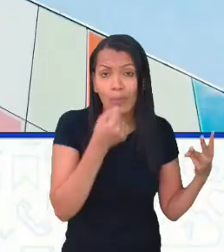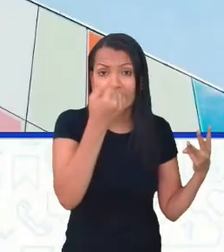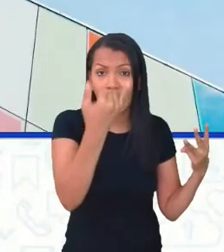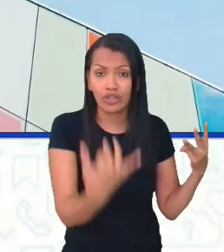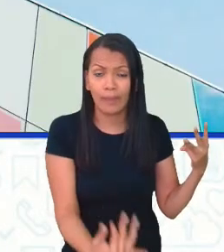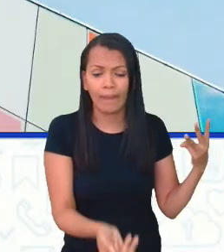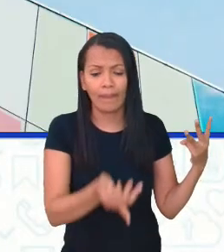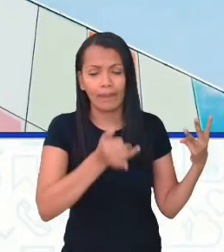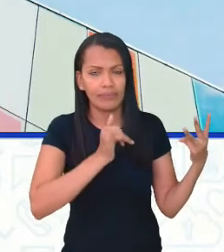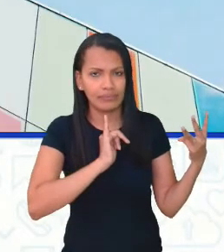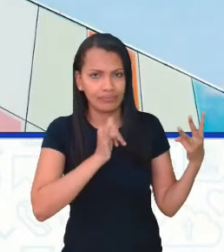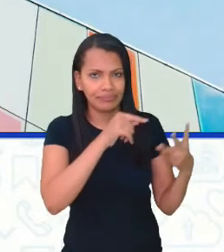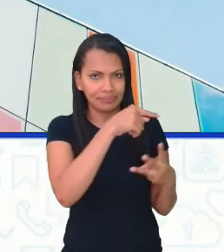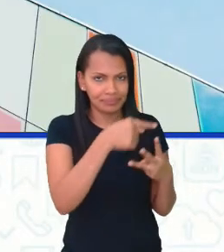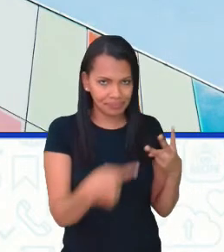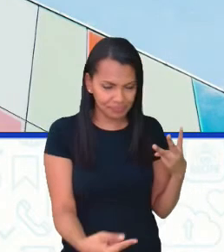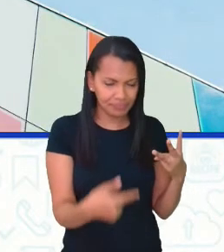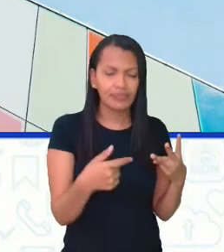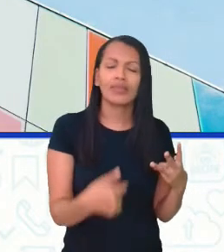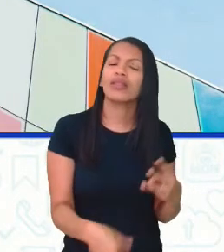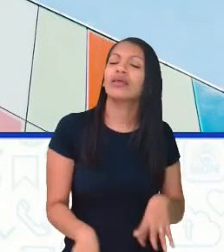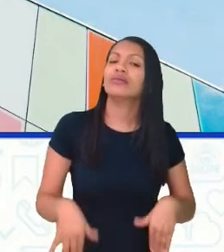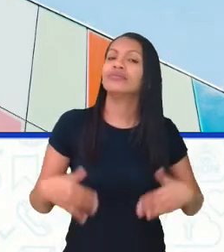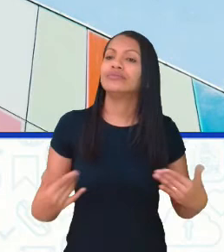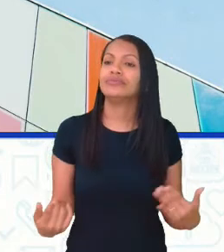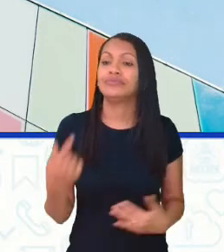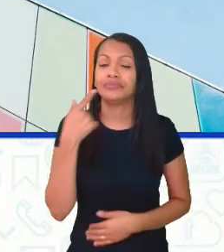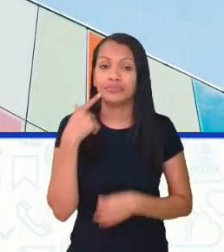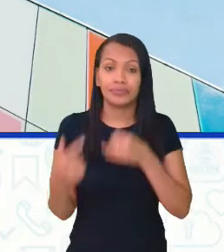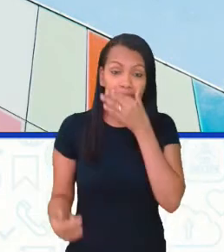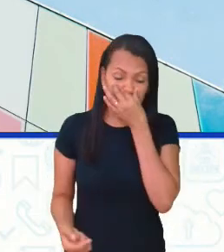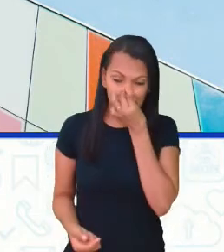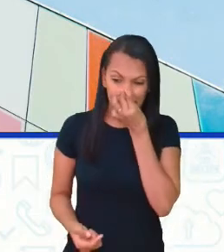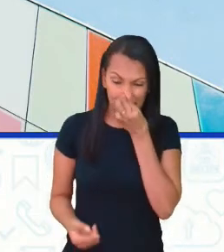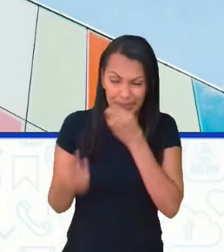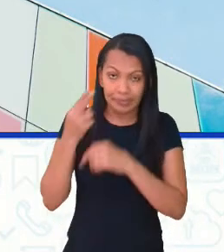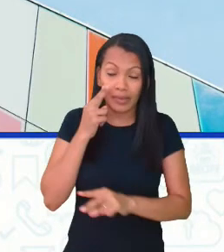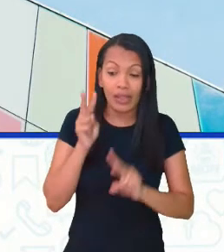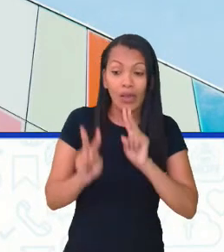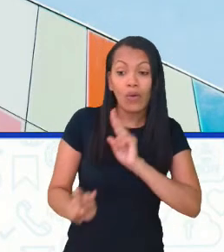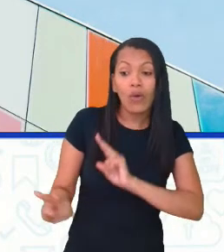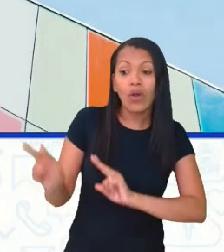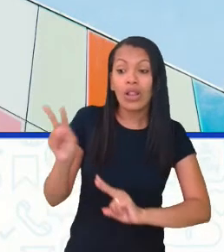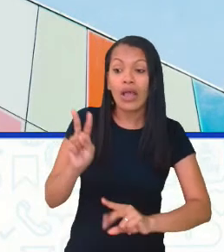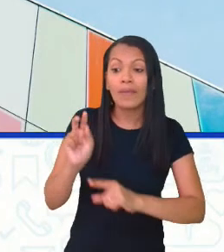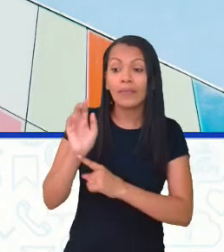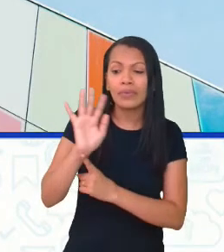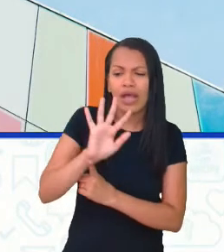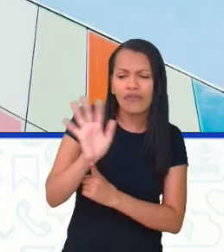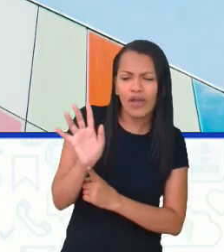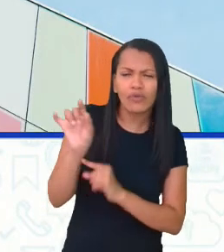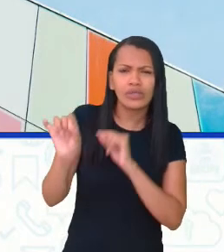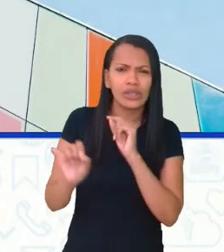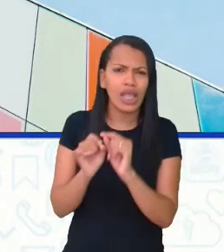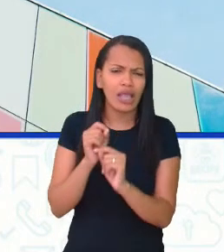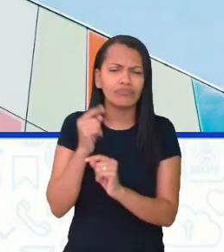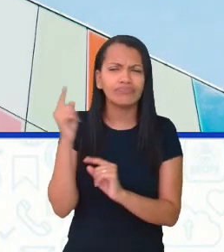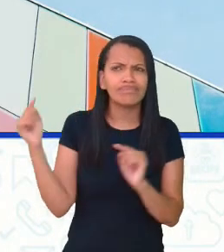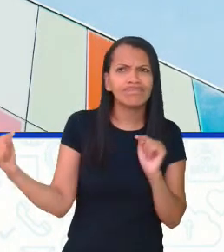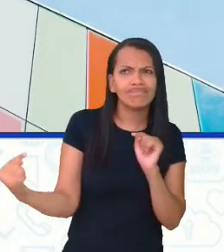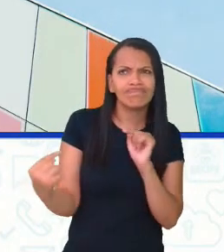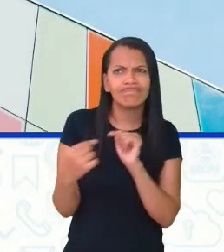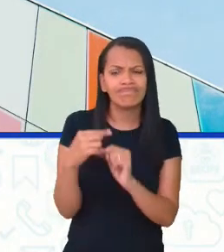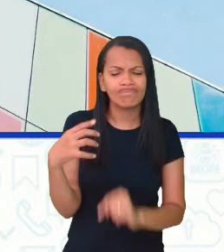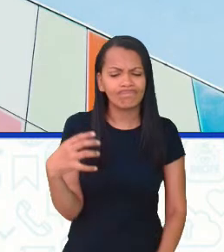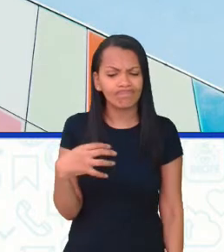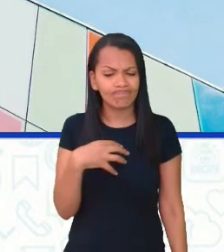e circunstâncias, então é eu olhar para o pavão e fazer toda uma análise crítica da biologia dele e associar isso a um sentimento que é